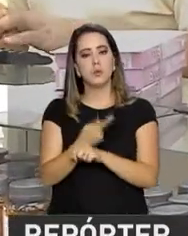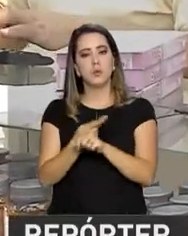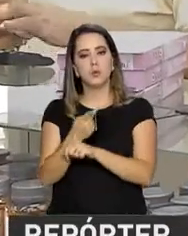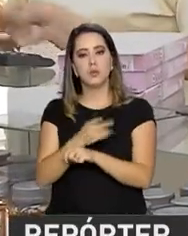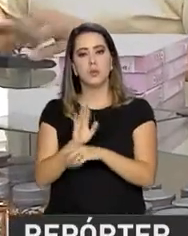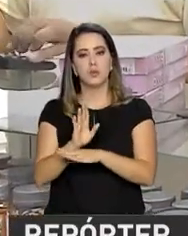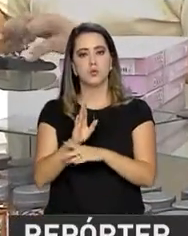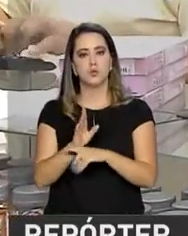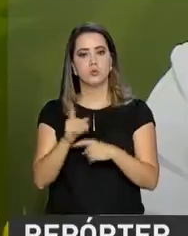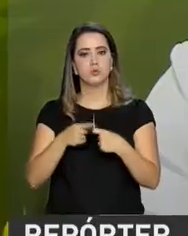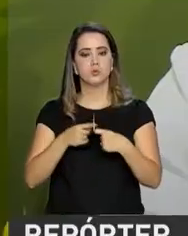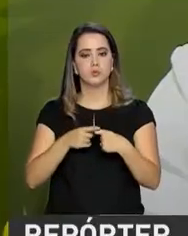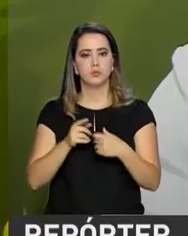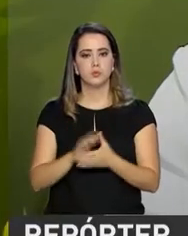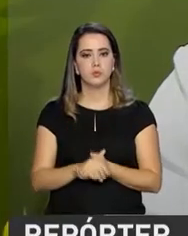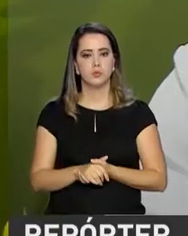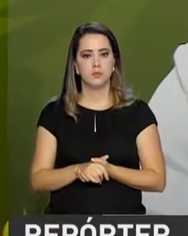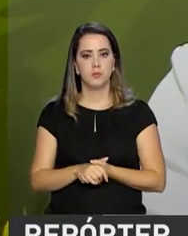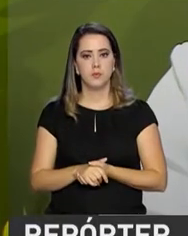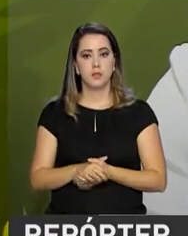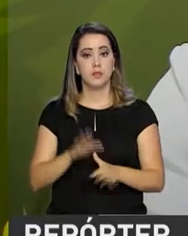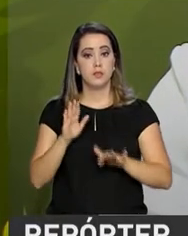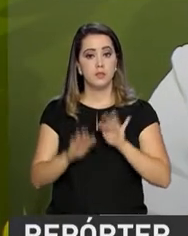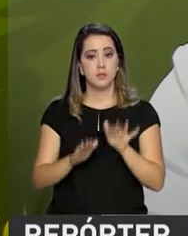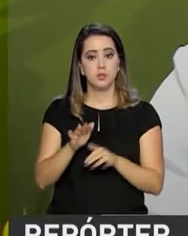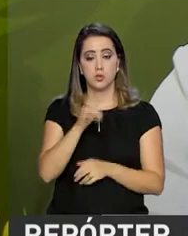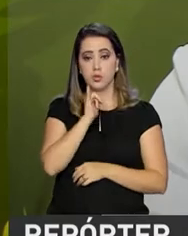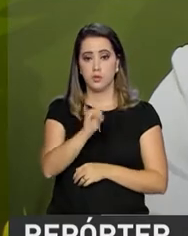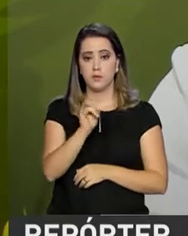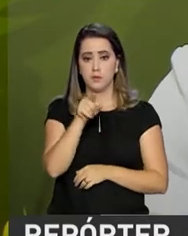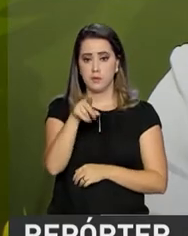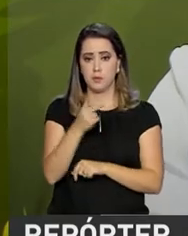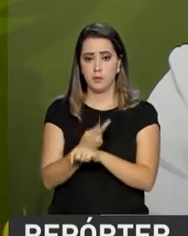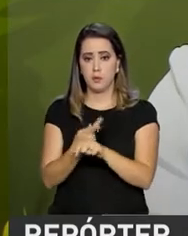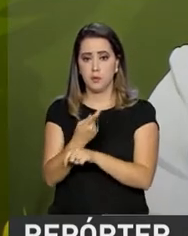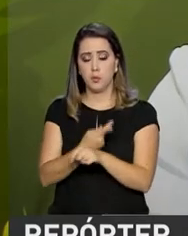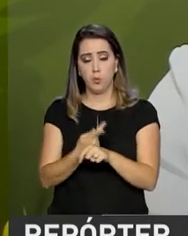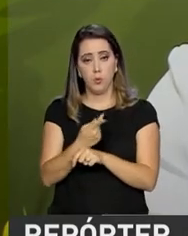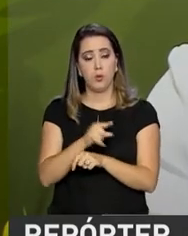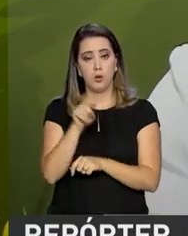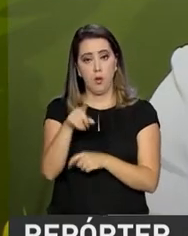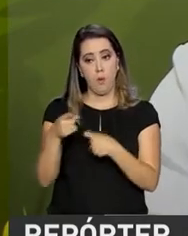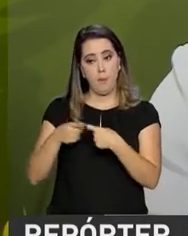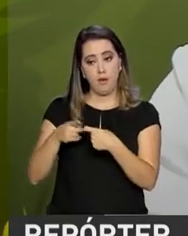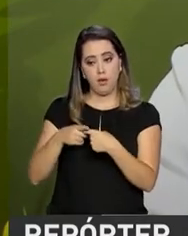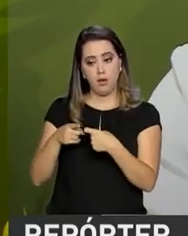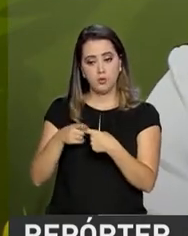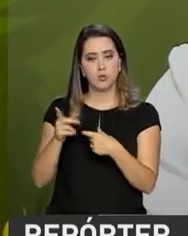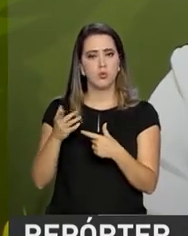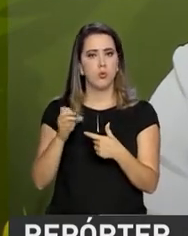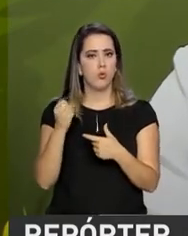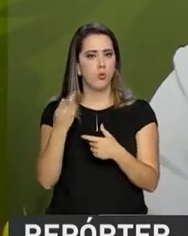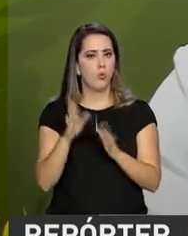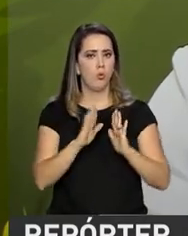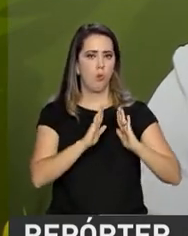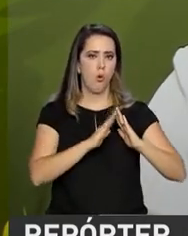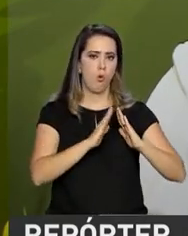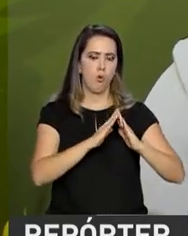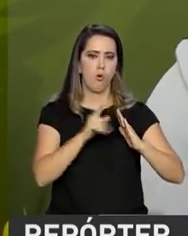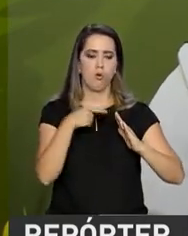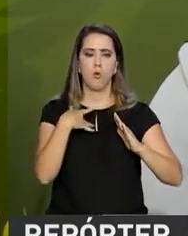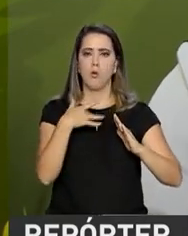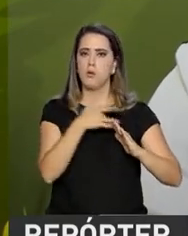a ajuda de um médico geralmente a gente orienta entrar em contato com o seu profissional é de confiança ou então procurar o atendimento médico urgente